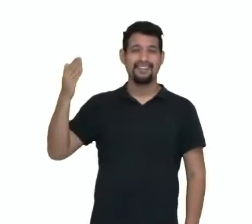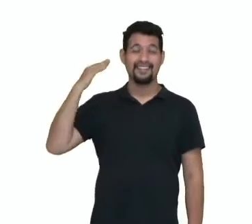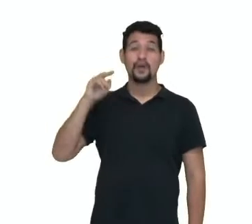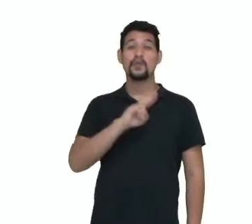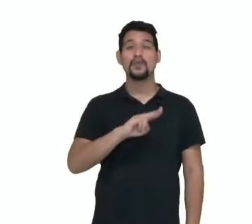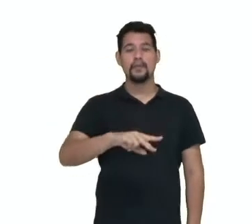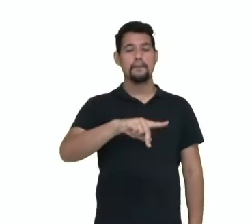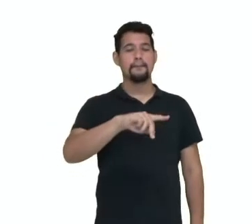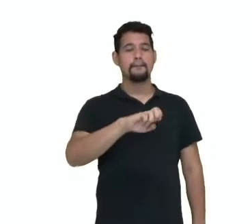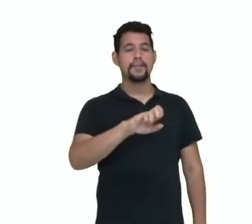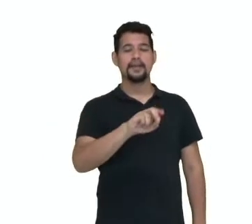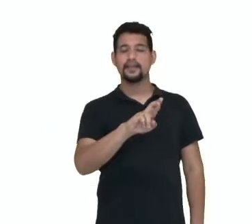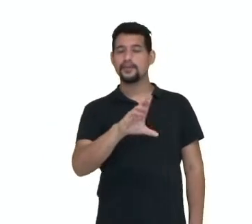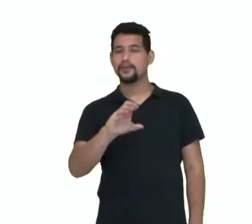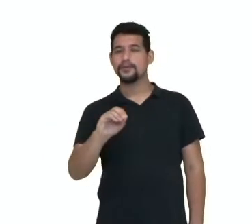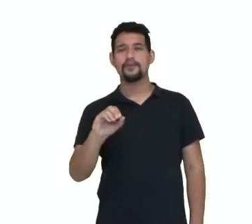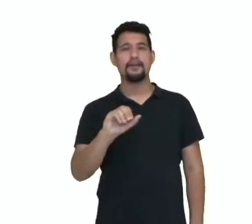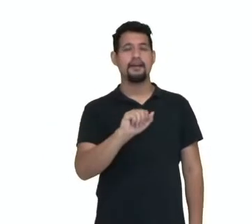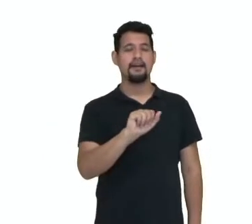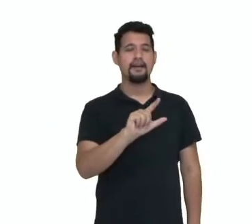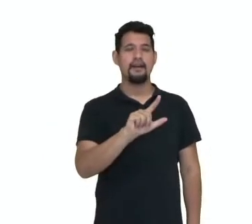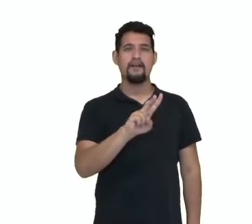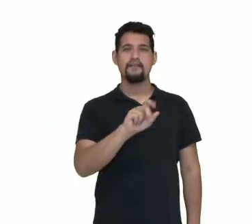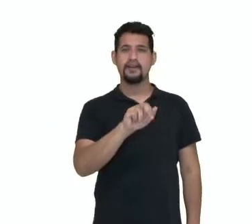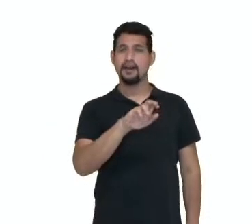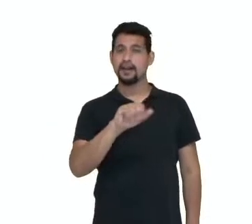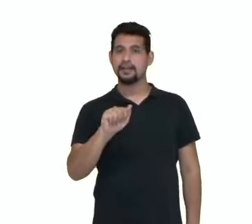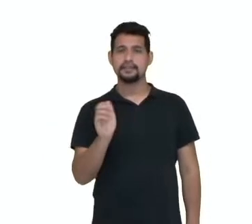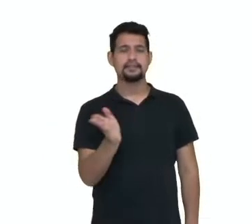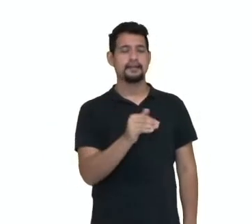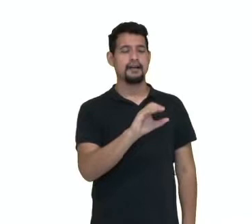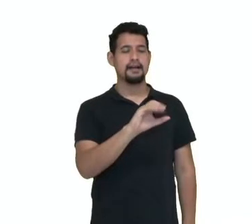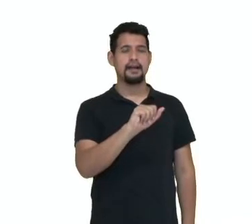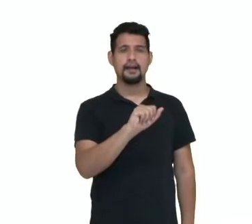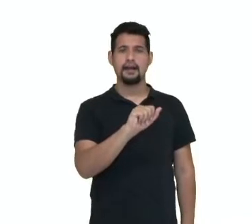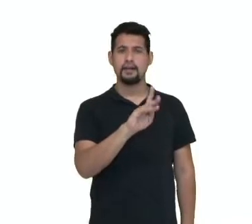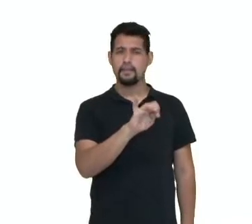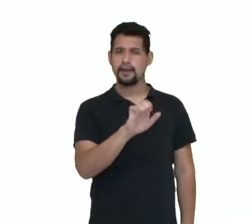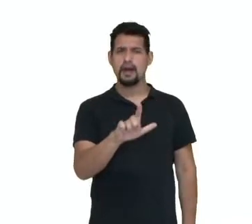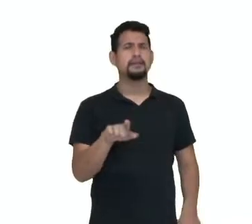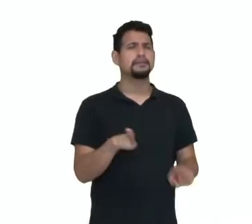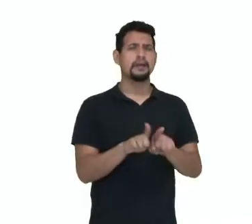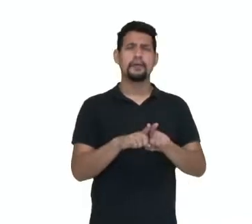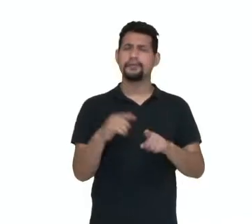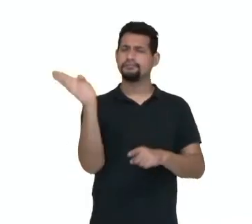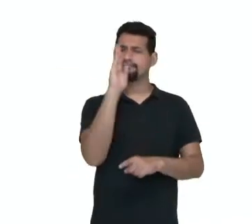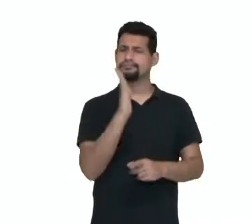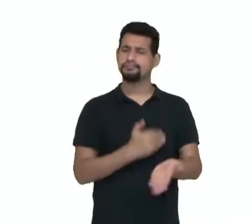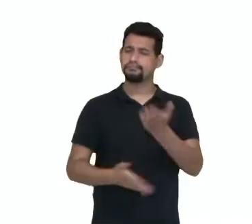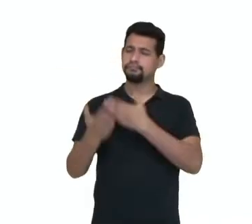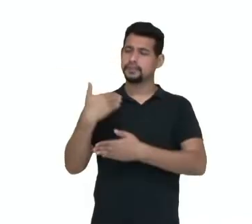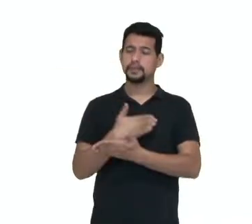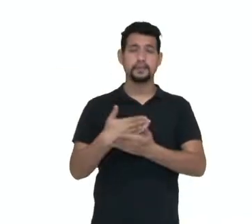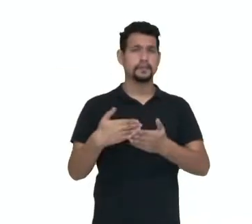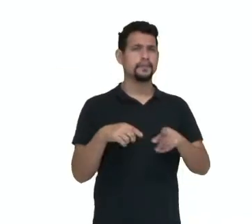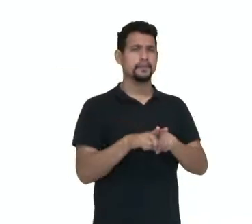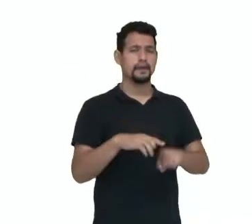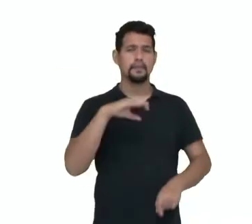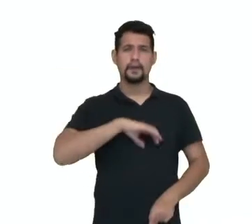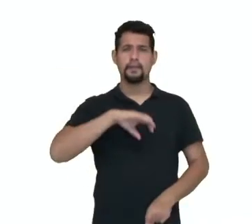vindo para o Brasil. Então, o Brasil já intimamente no seu surgimento como território